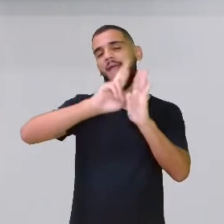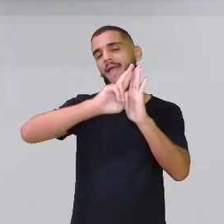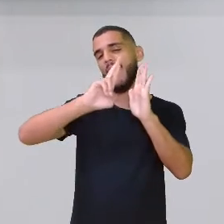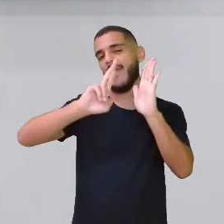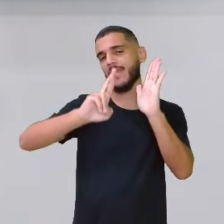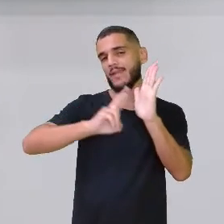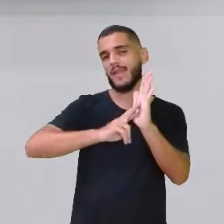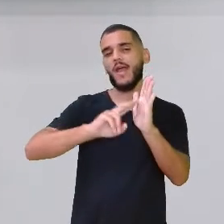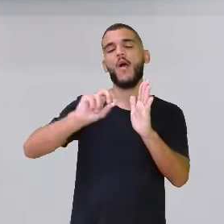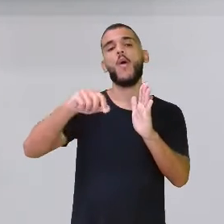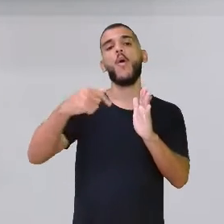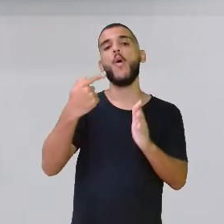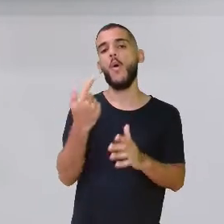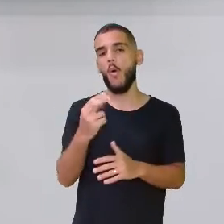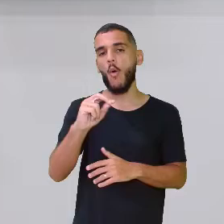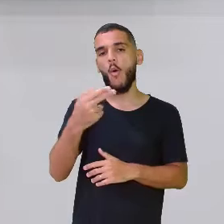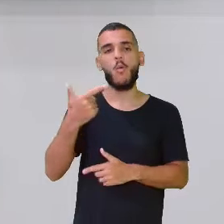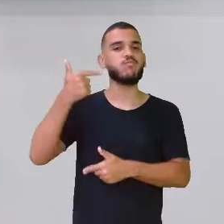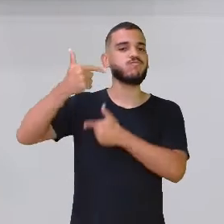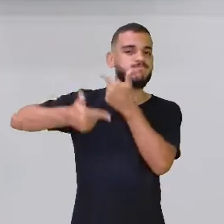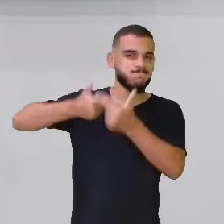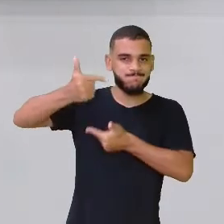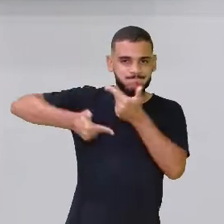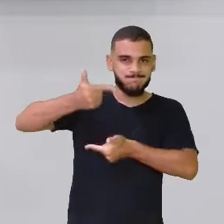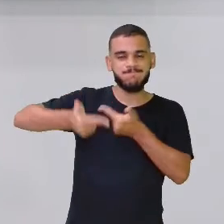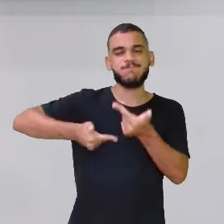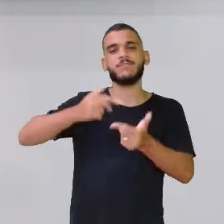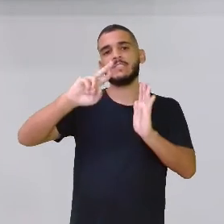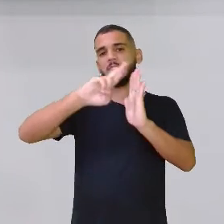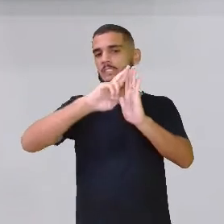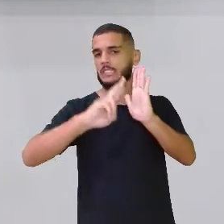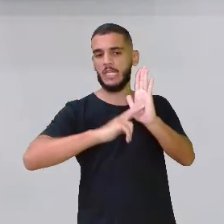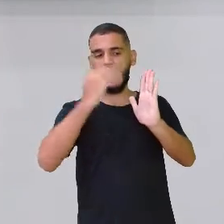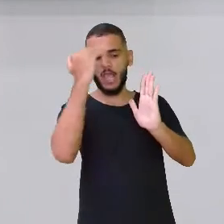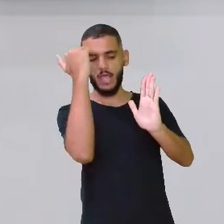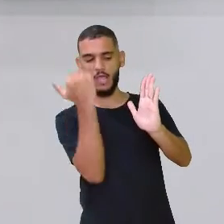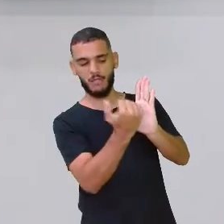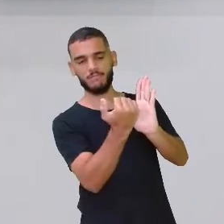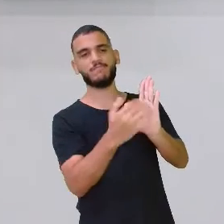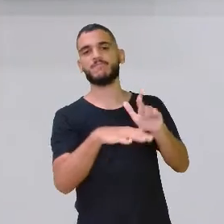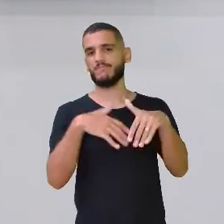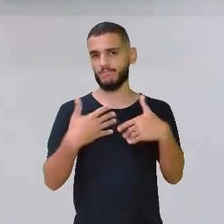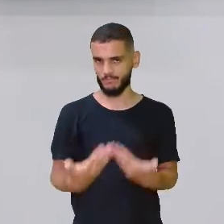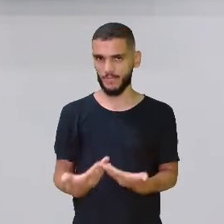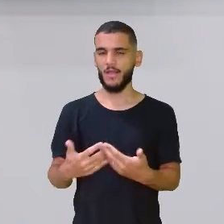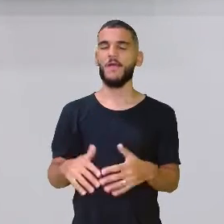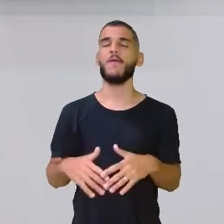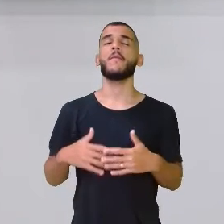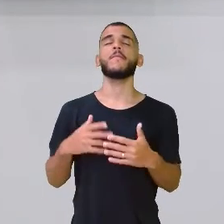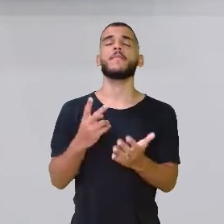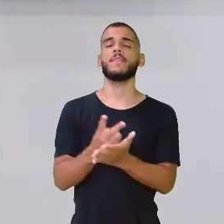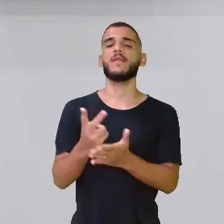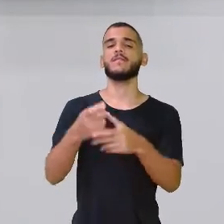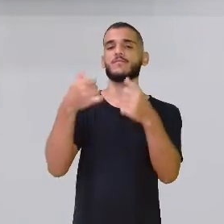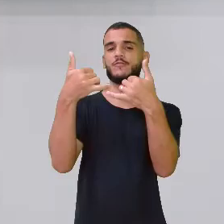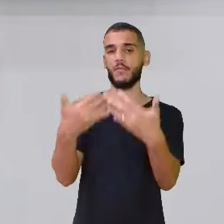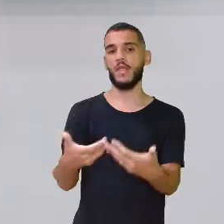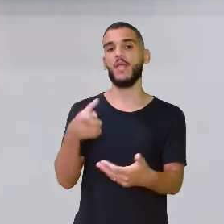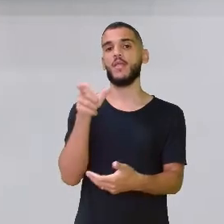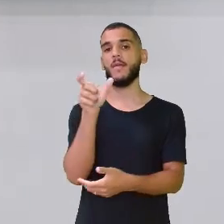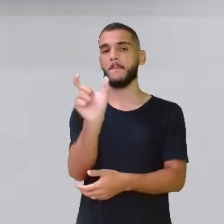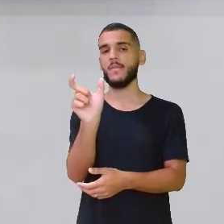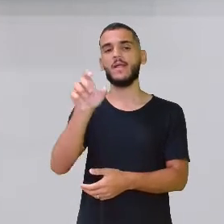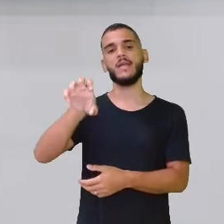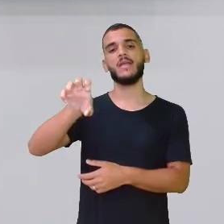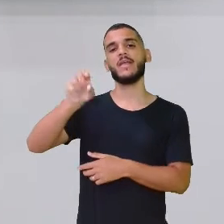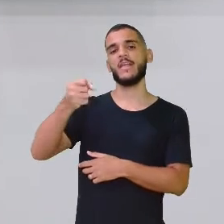ou funcionamento de regulamentos, né? Regulamentos de modo geral. Então, toda vez que a gente fala de estatuto, a gente está falando de conjunto